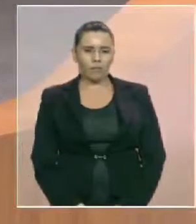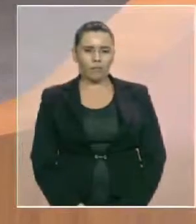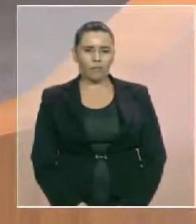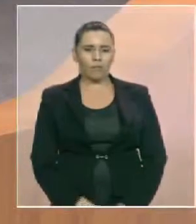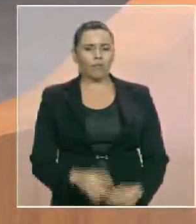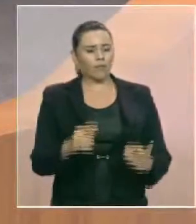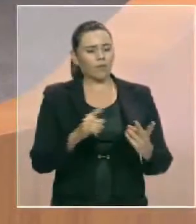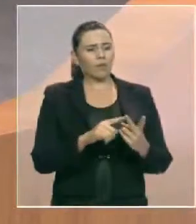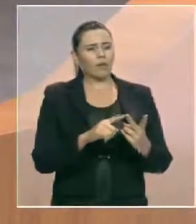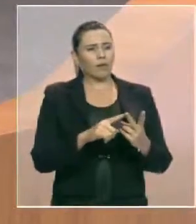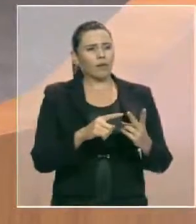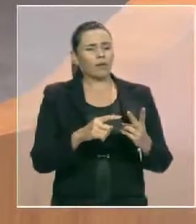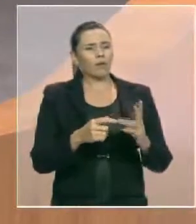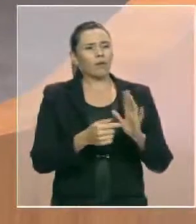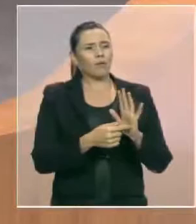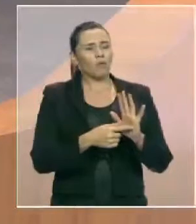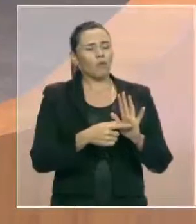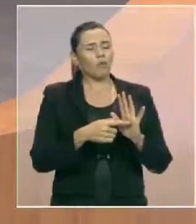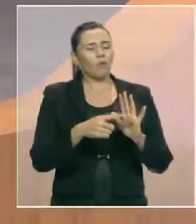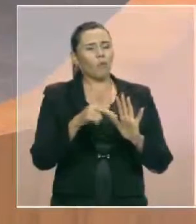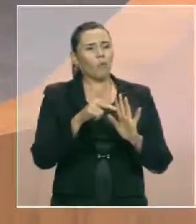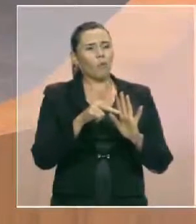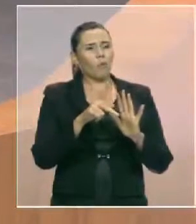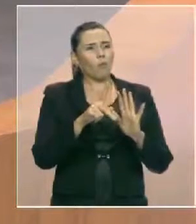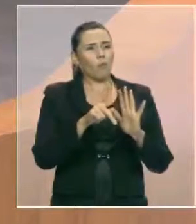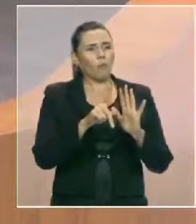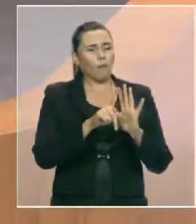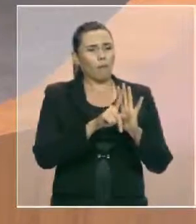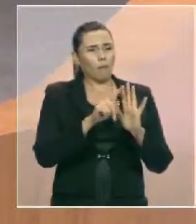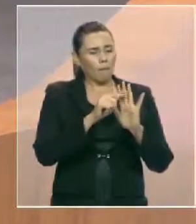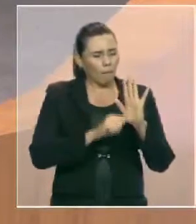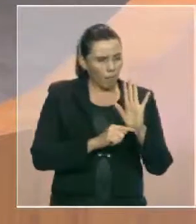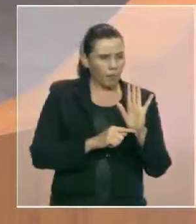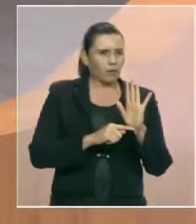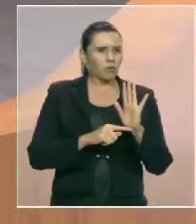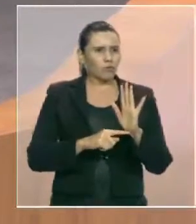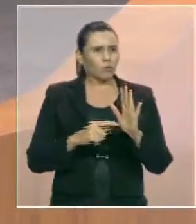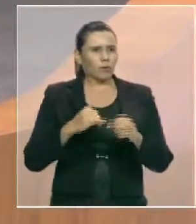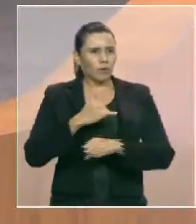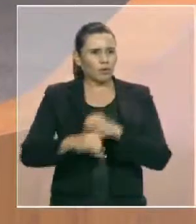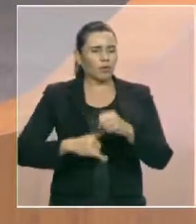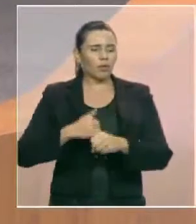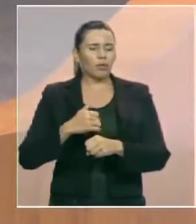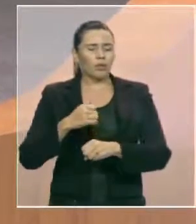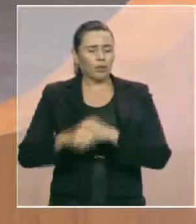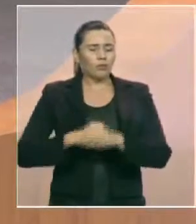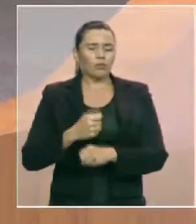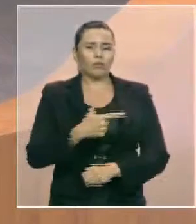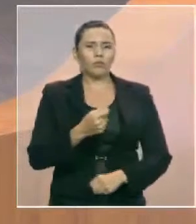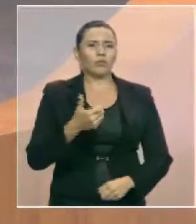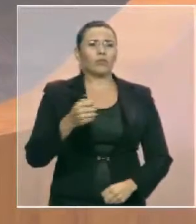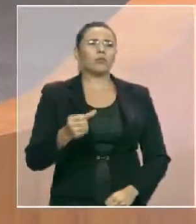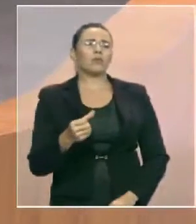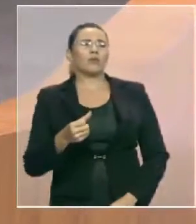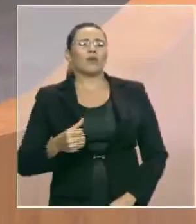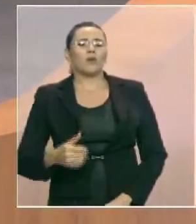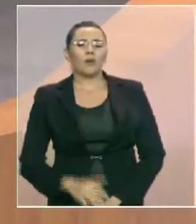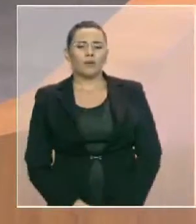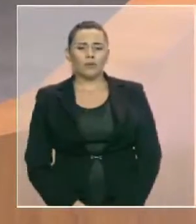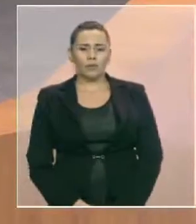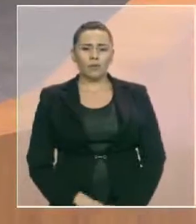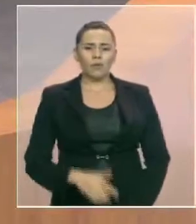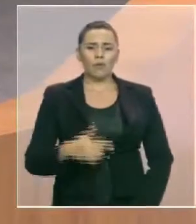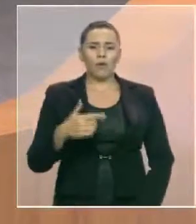e no plano aqui para 2016 apenas está em 420 milhões, para 2017 441 milhões, para